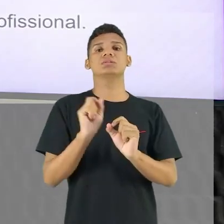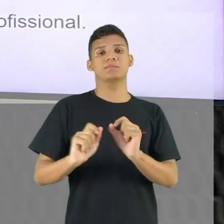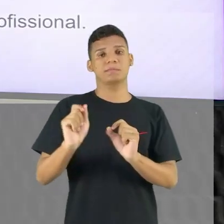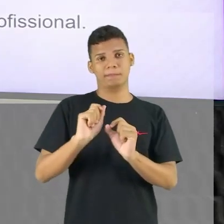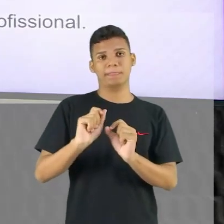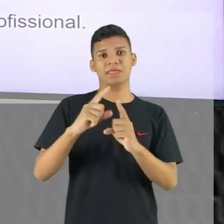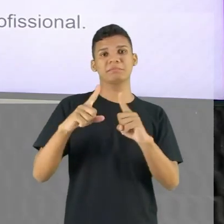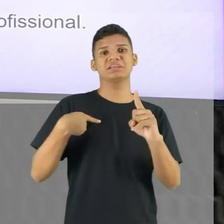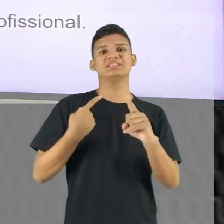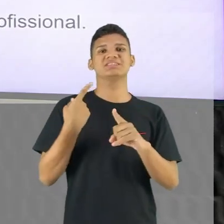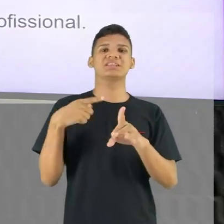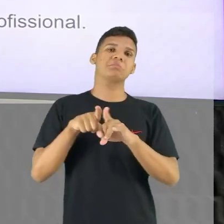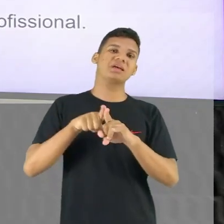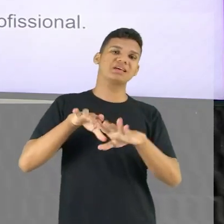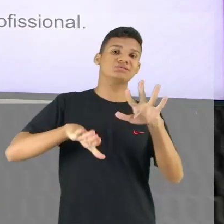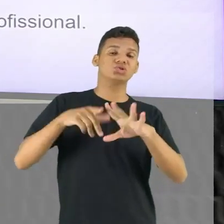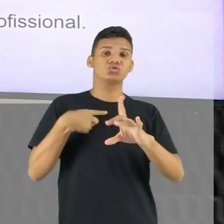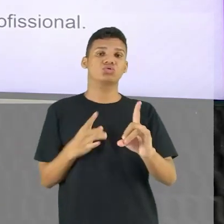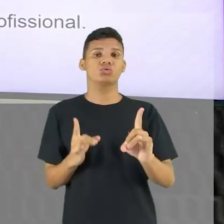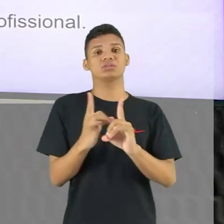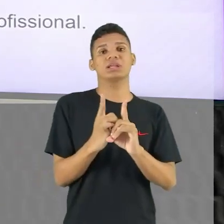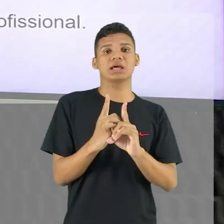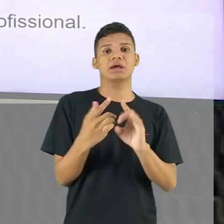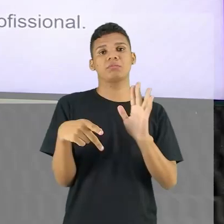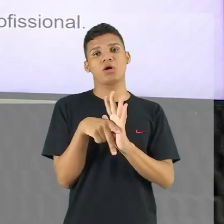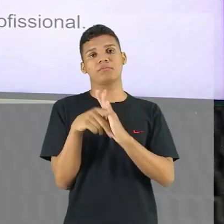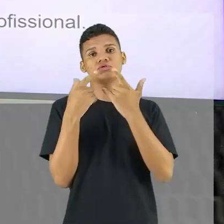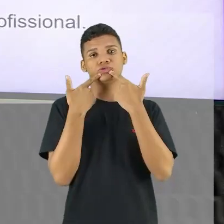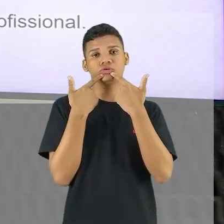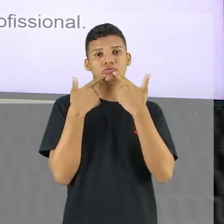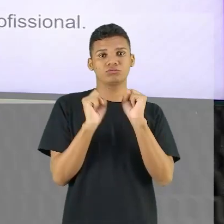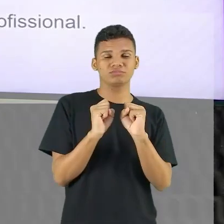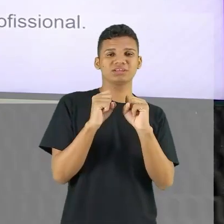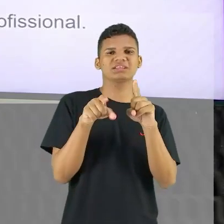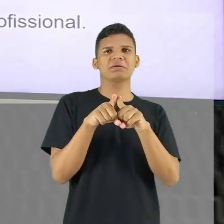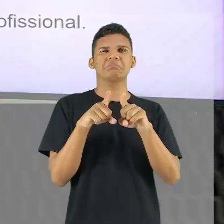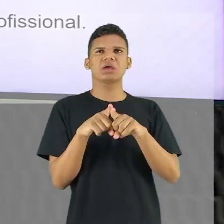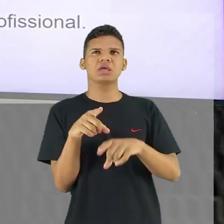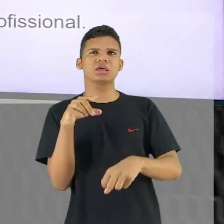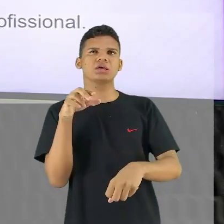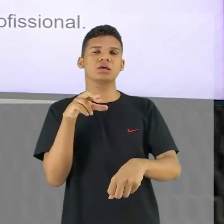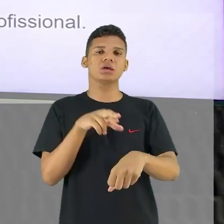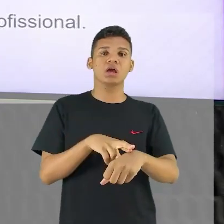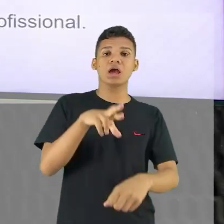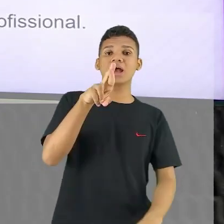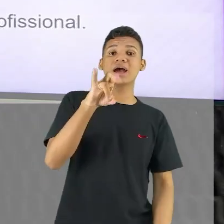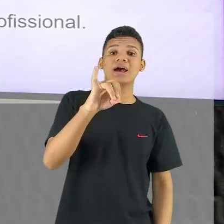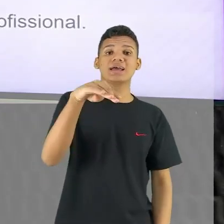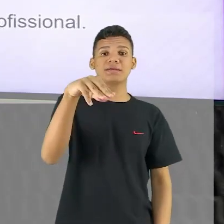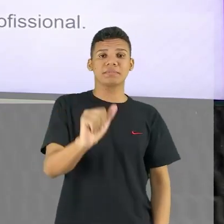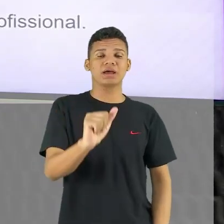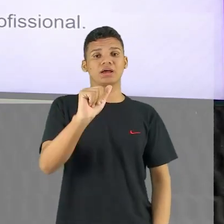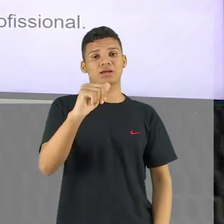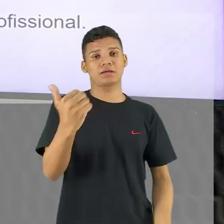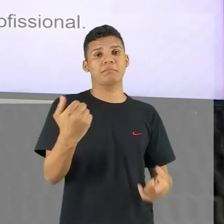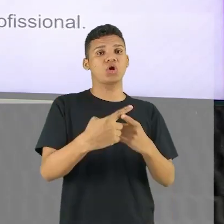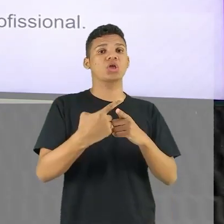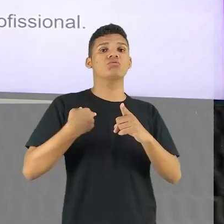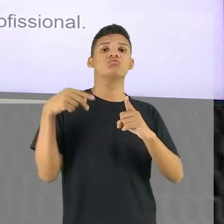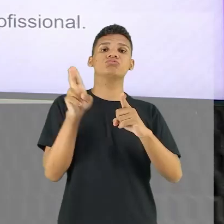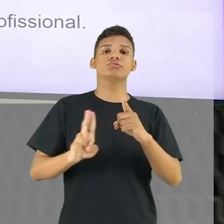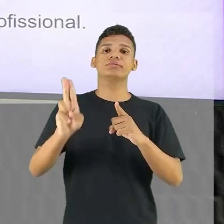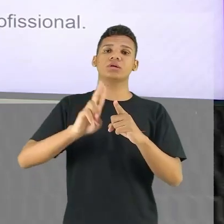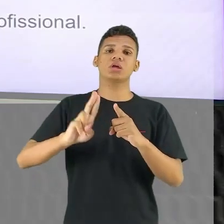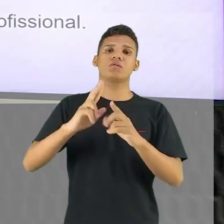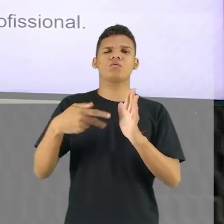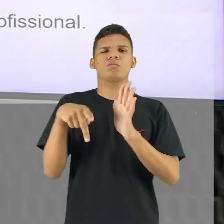vocês vão encontrar muitas vezes figuras de linguagem, rima, esse tipo de recurso que trabalha muito mais